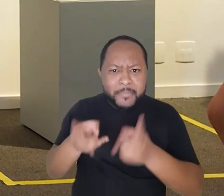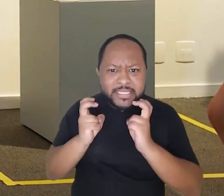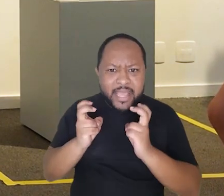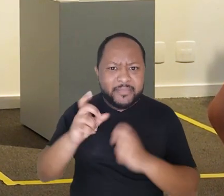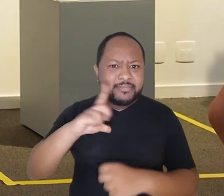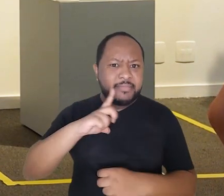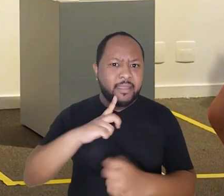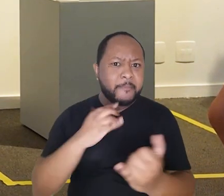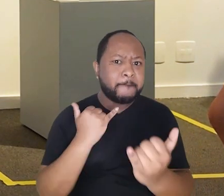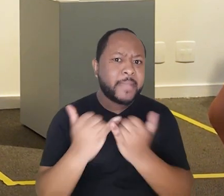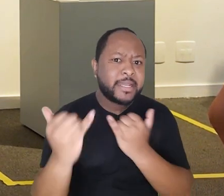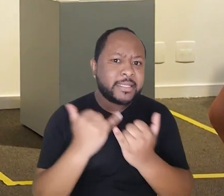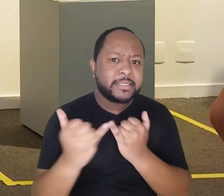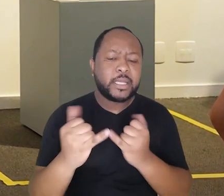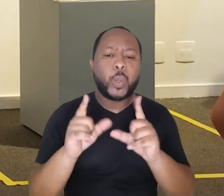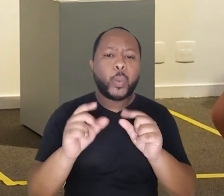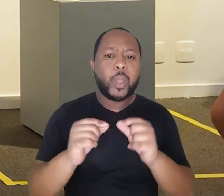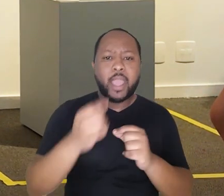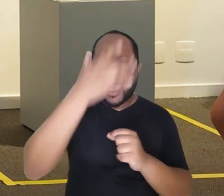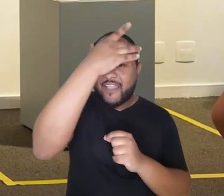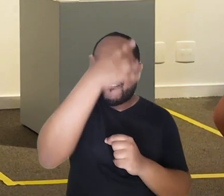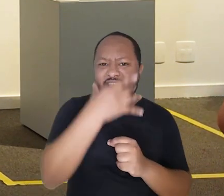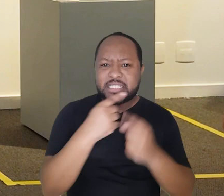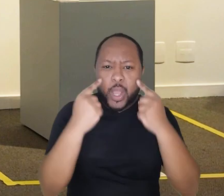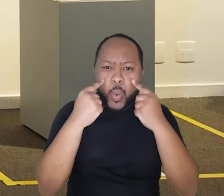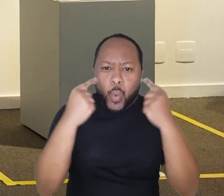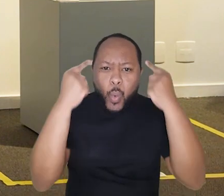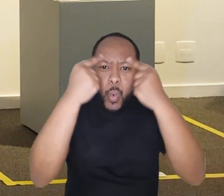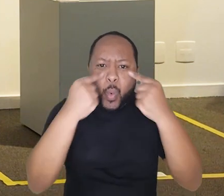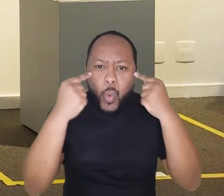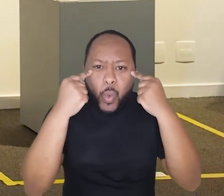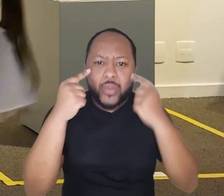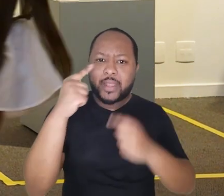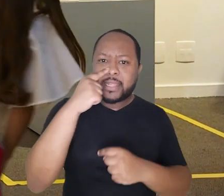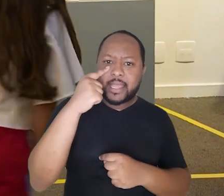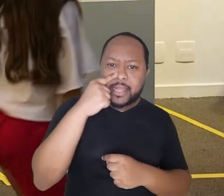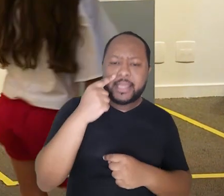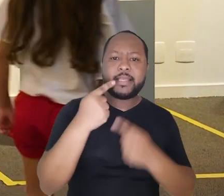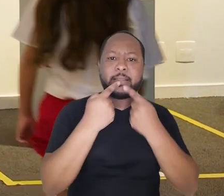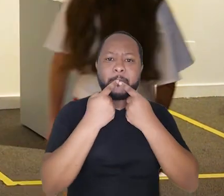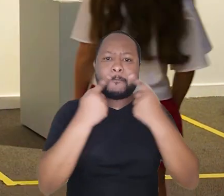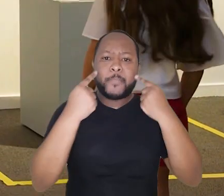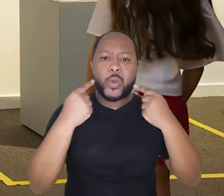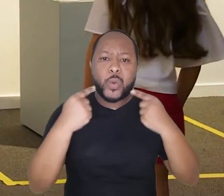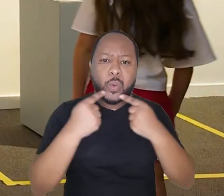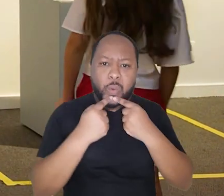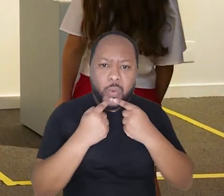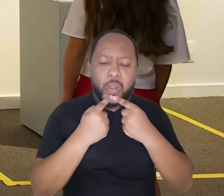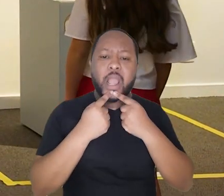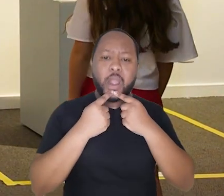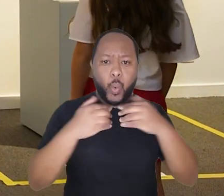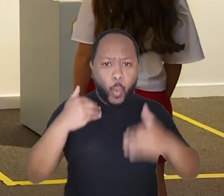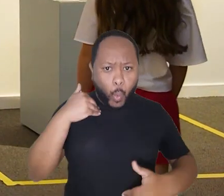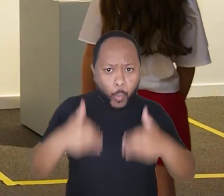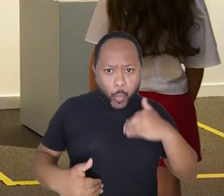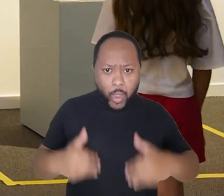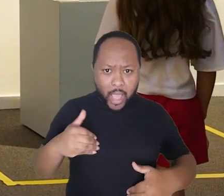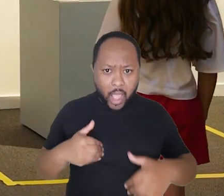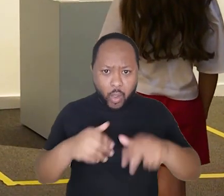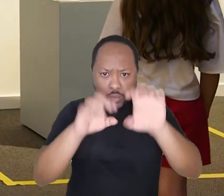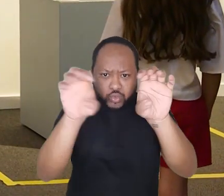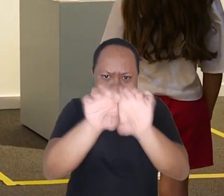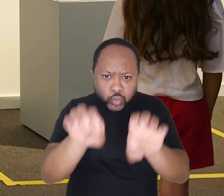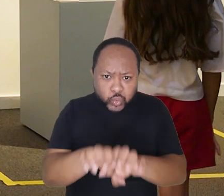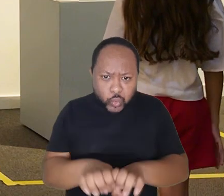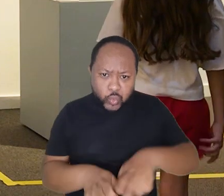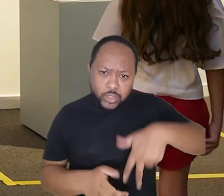similaridade nessa feição, pelos olhos, o nariz, a boca, a estrutura corporal, com